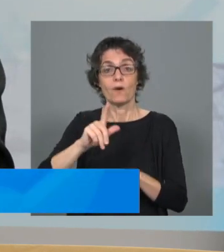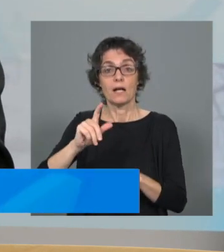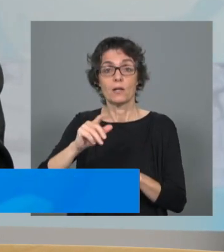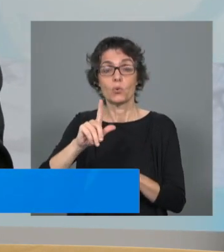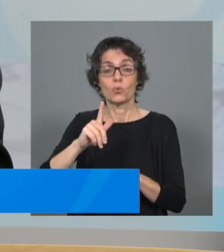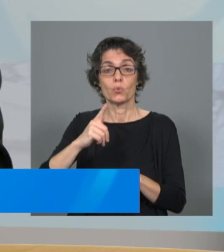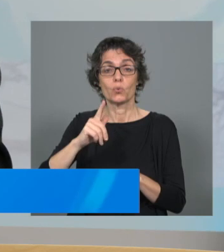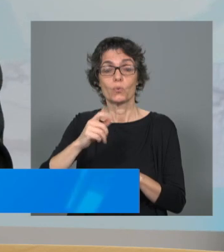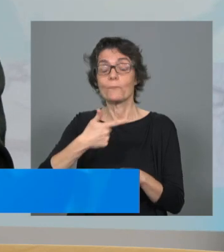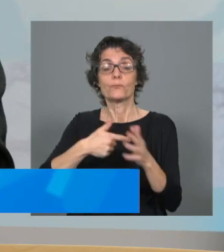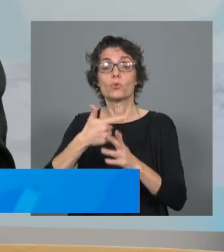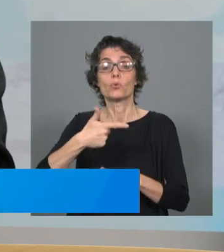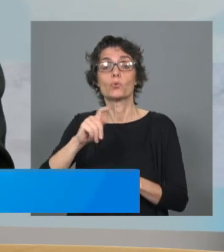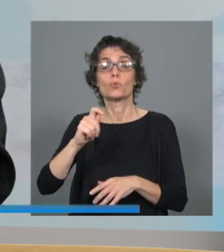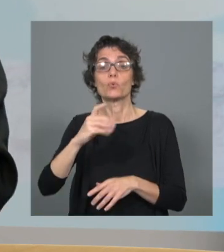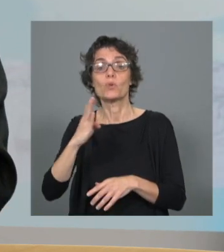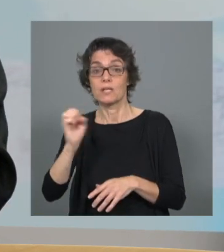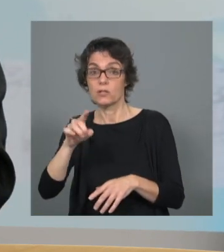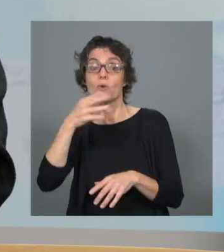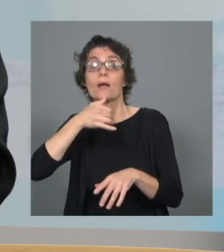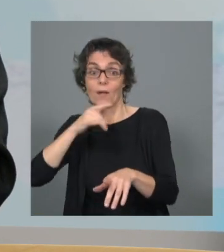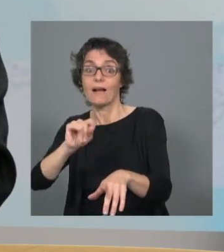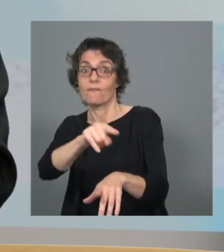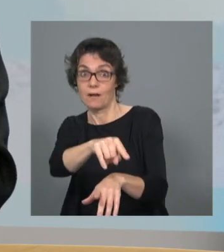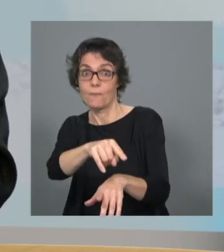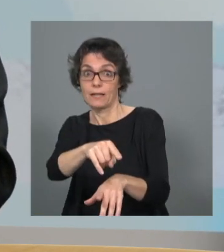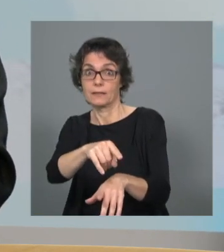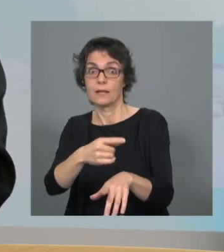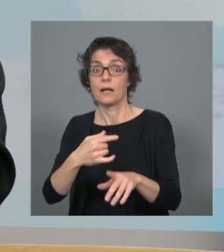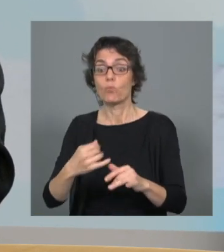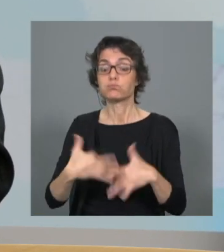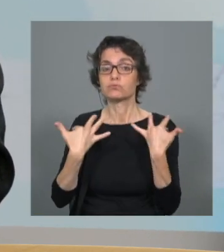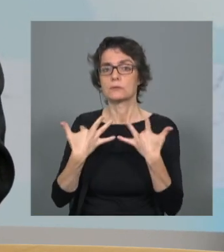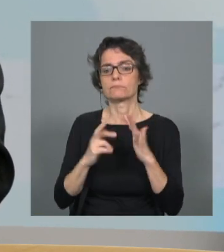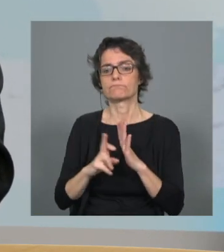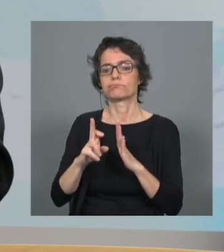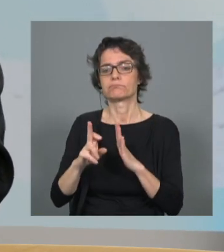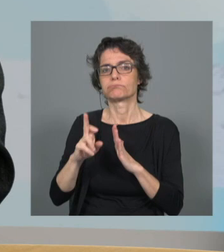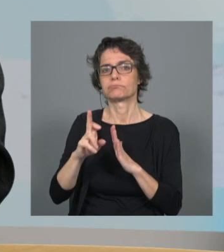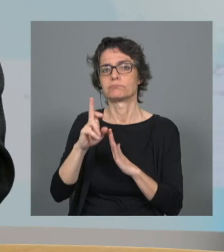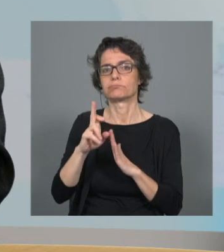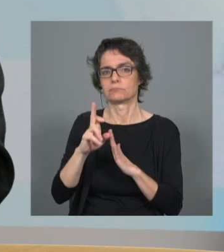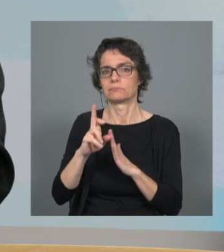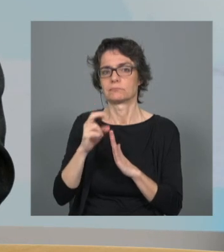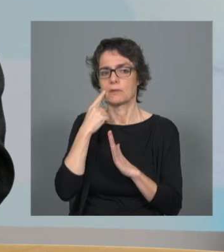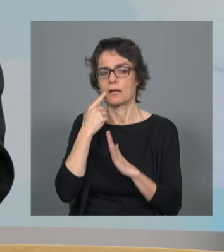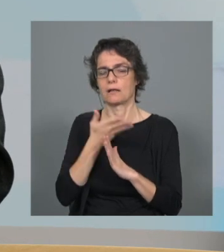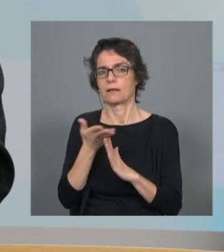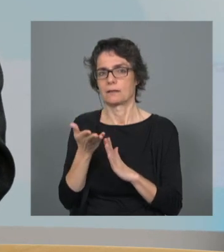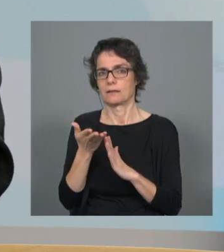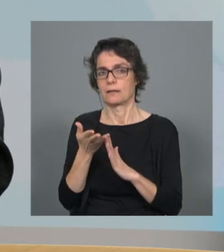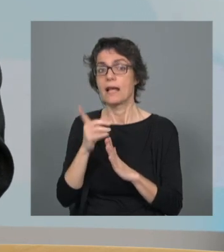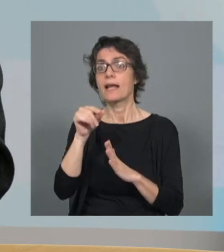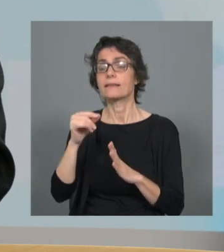os contágios estão a subir, a incidência está a subir, e ainda que, como esta semana também disse o Presidente da